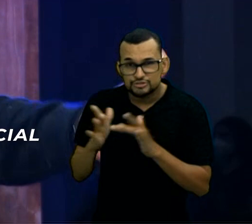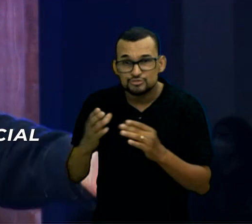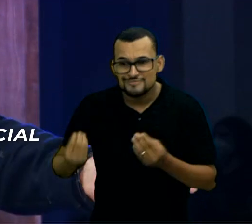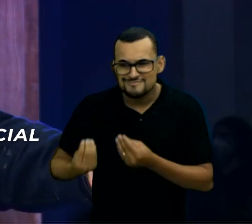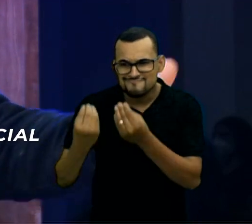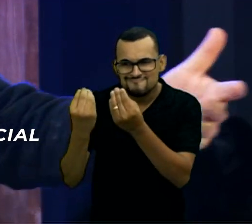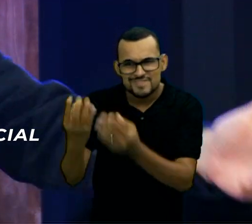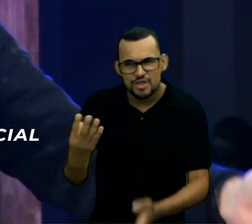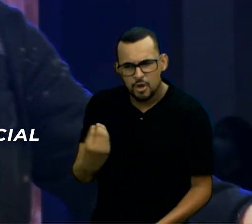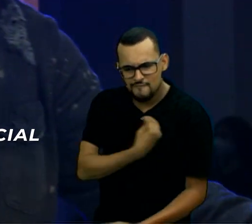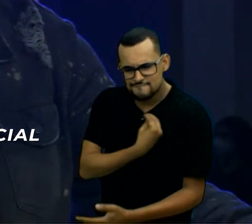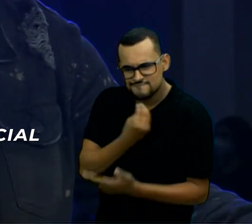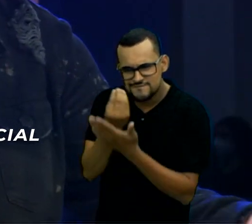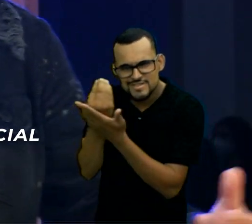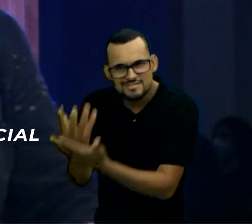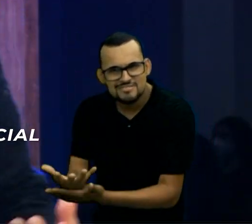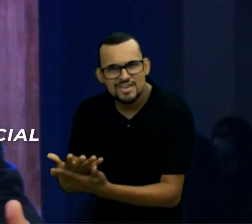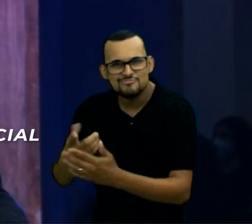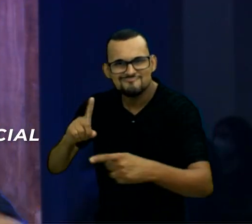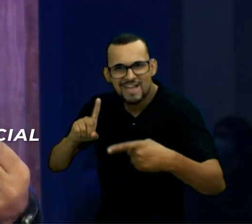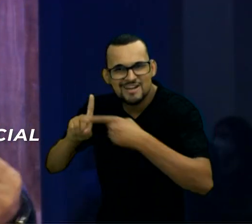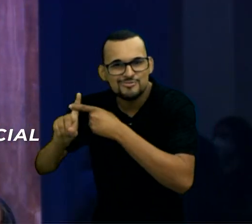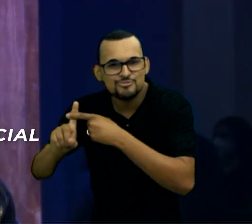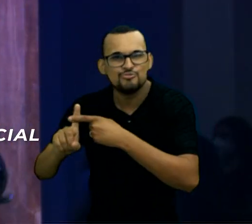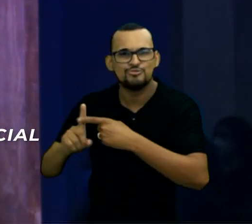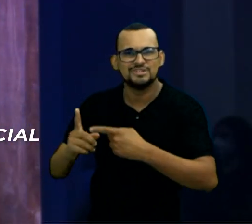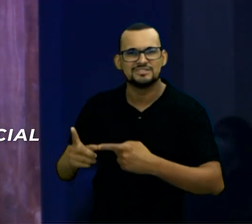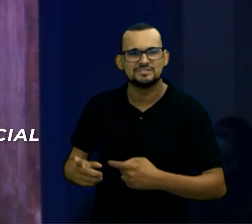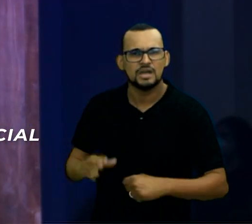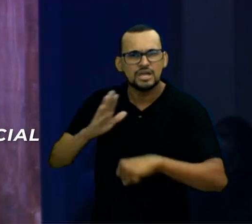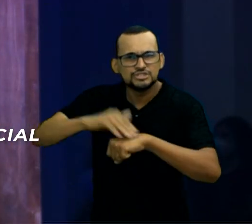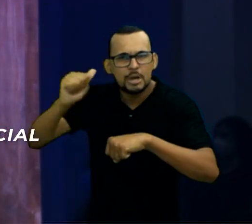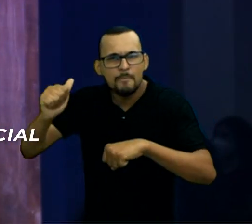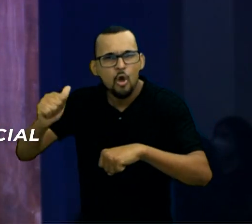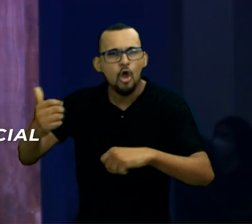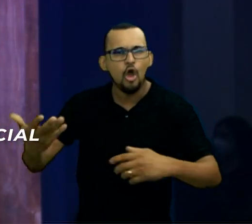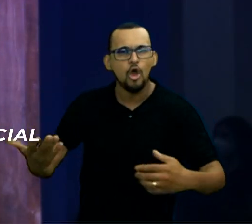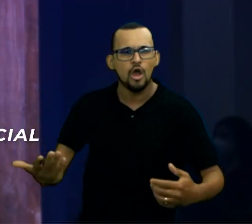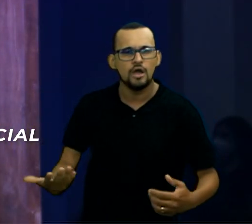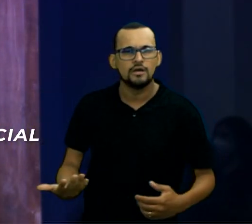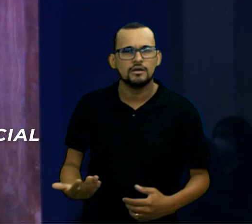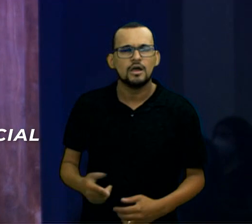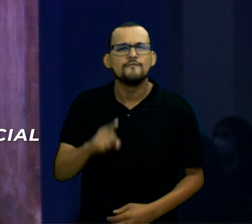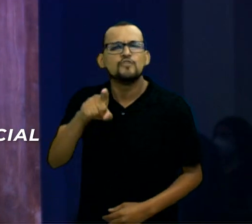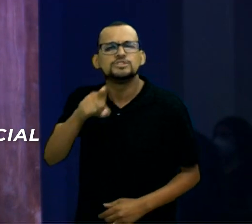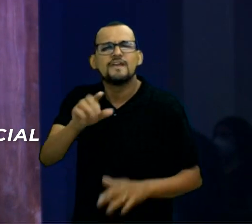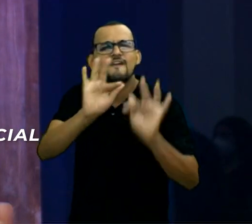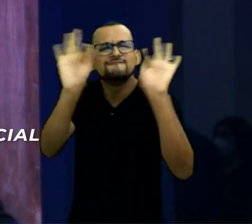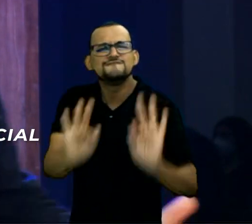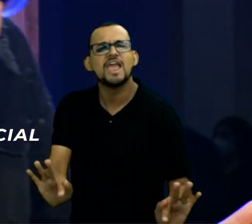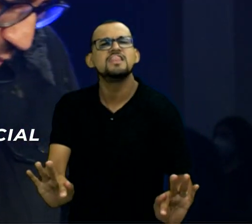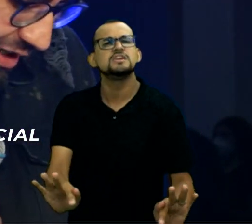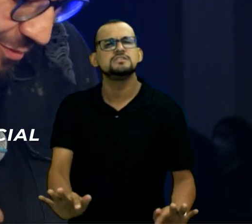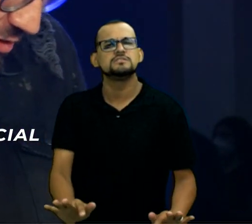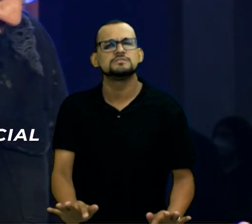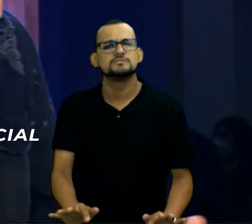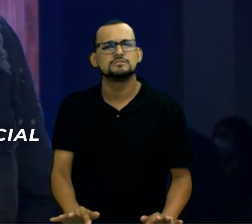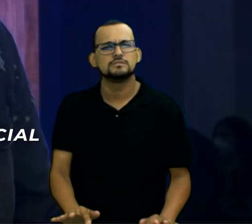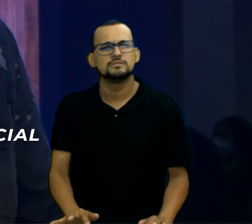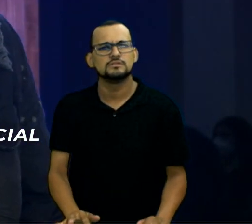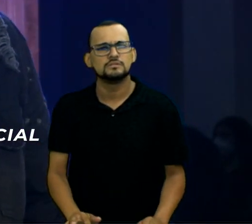amargurada, triste, cabisbaixa, mas Ele fala assim: ei, seja feliz. E de que maneira nós